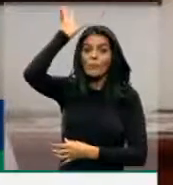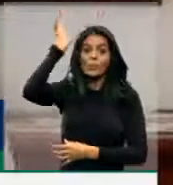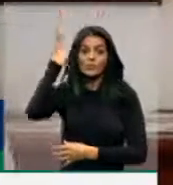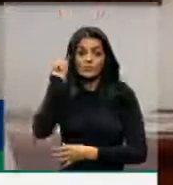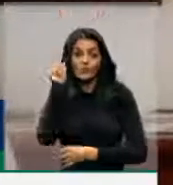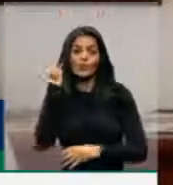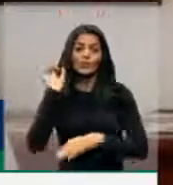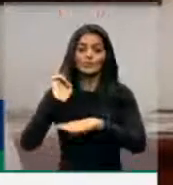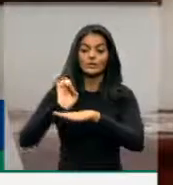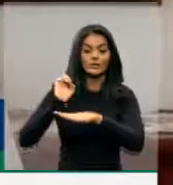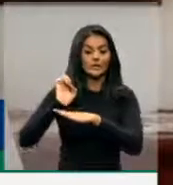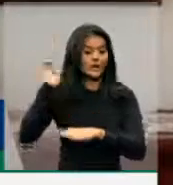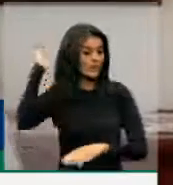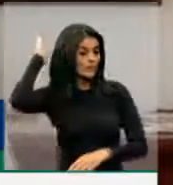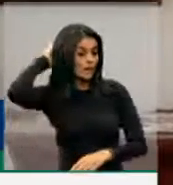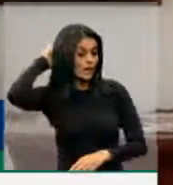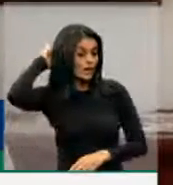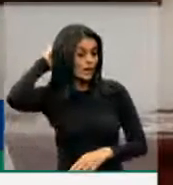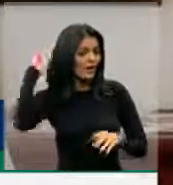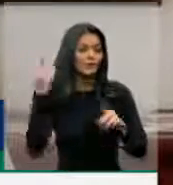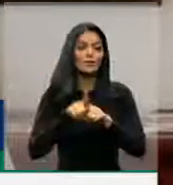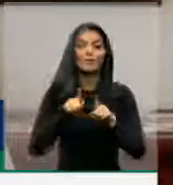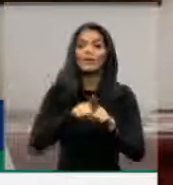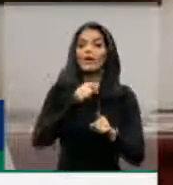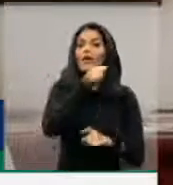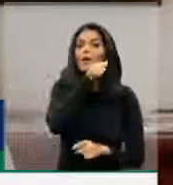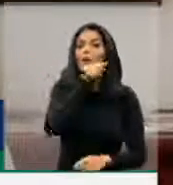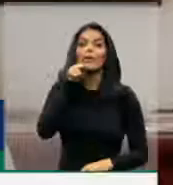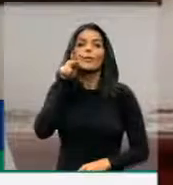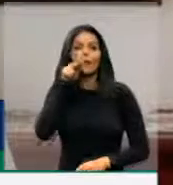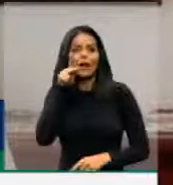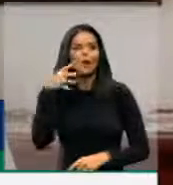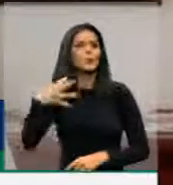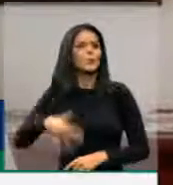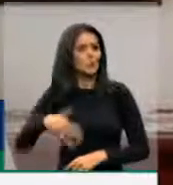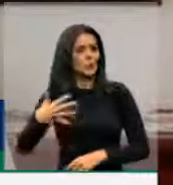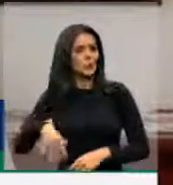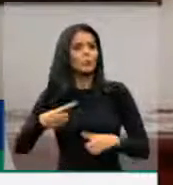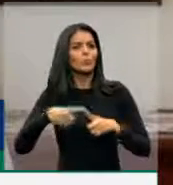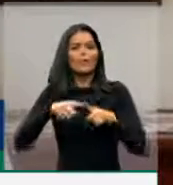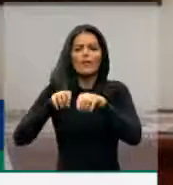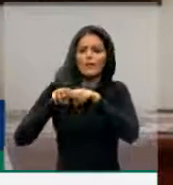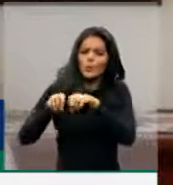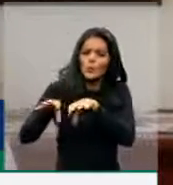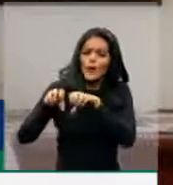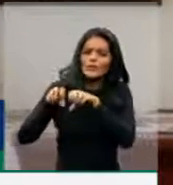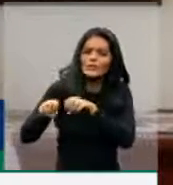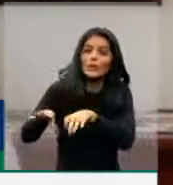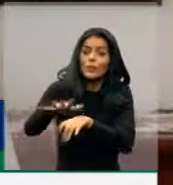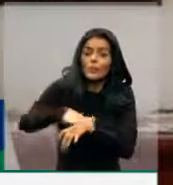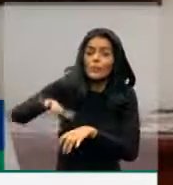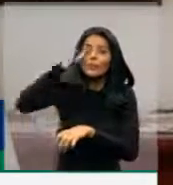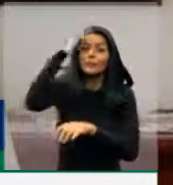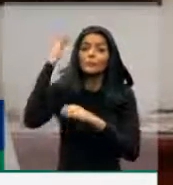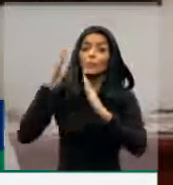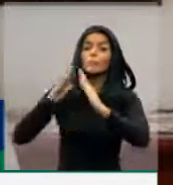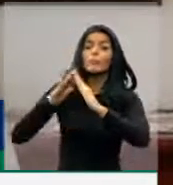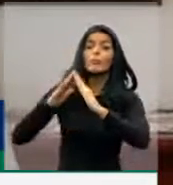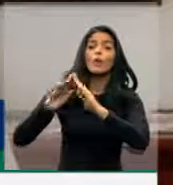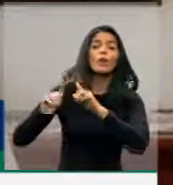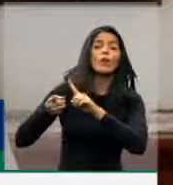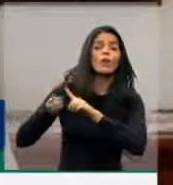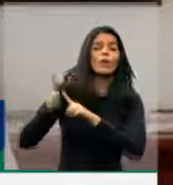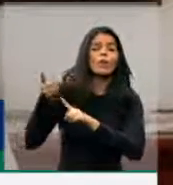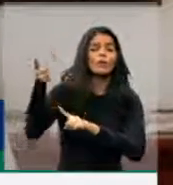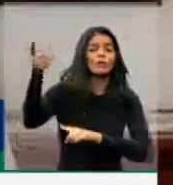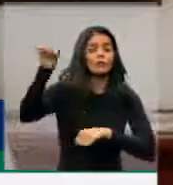ou do Pará, o meu querido estado do Amapá, o que é levar a educação para comunidades ribeirinhas, muito afastadas